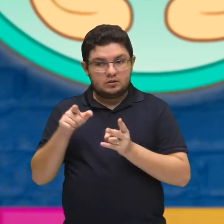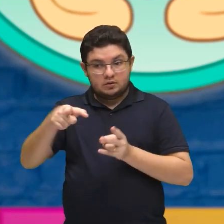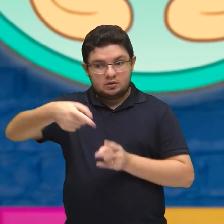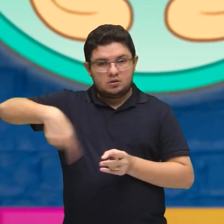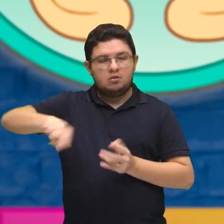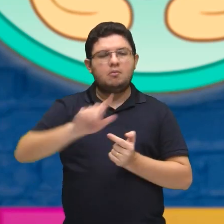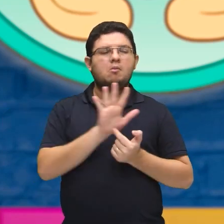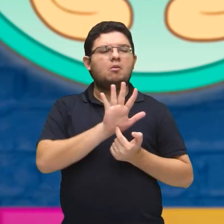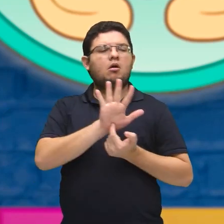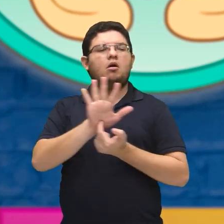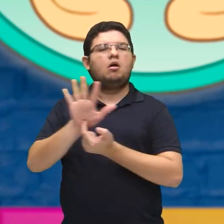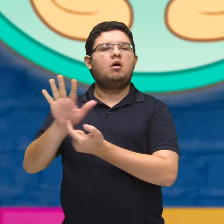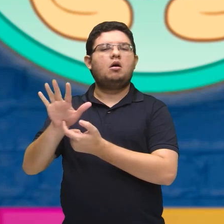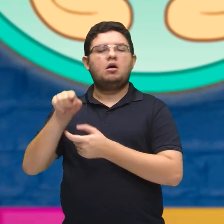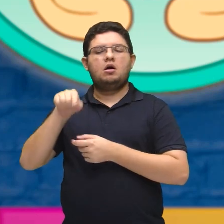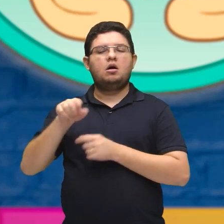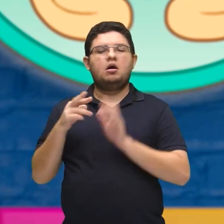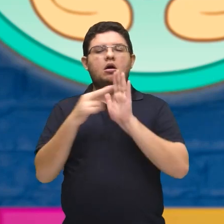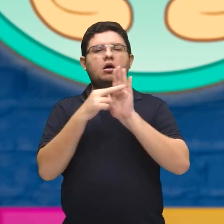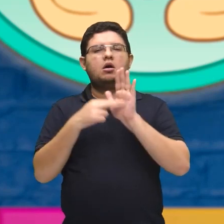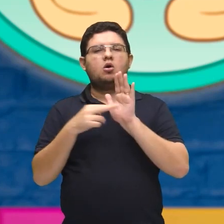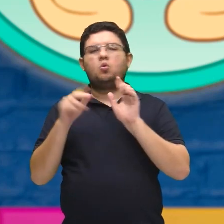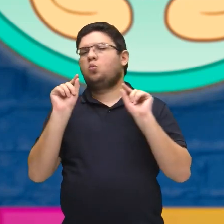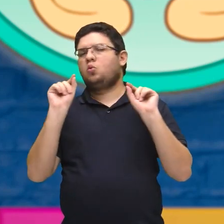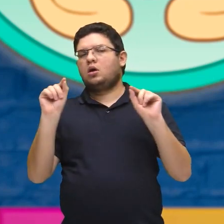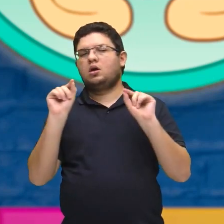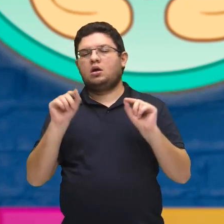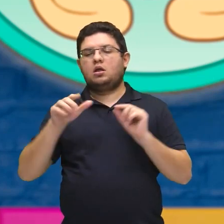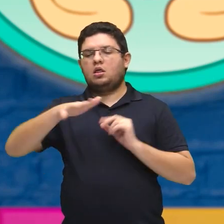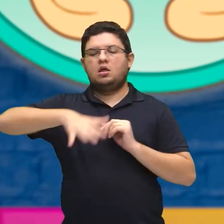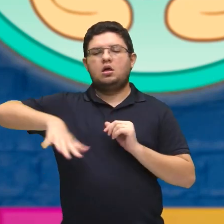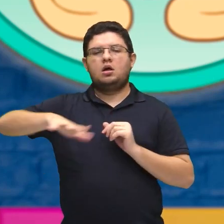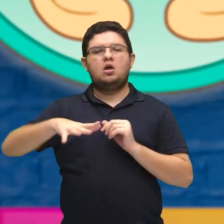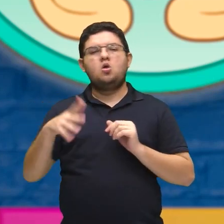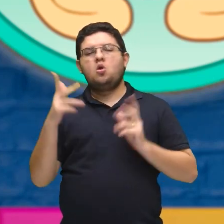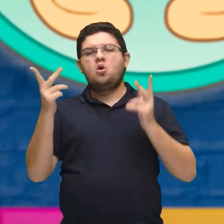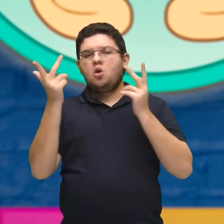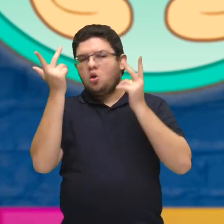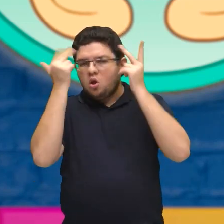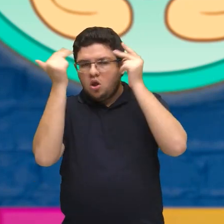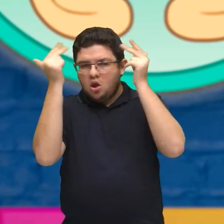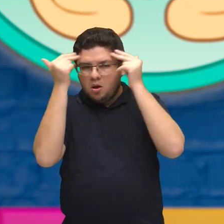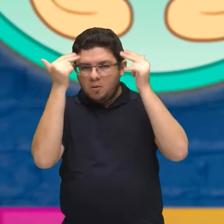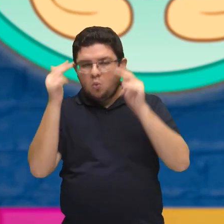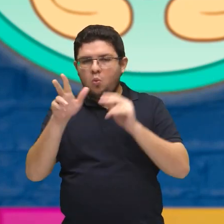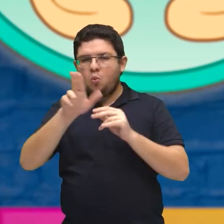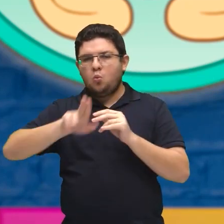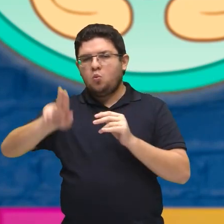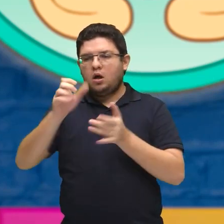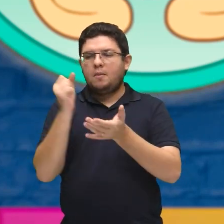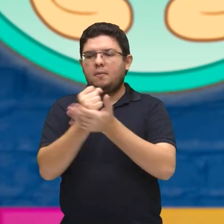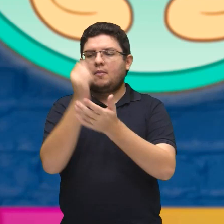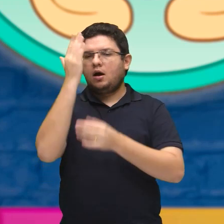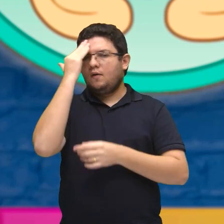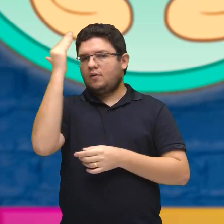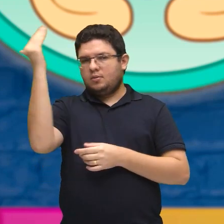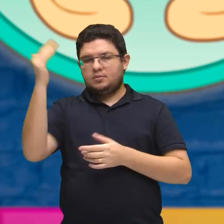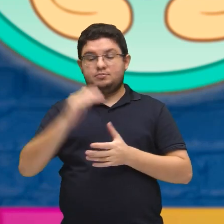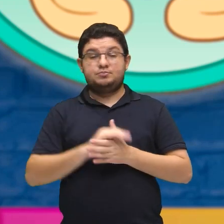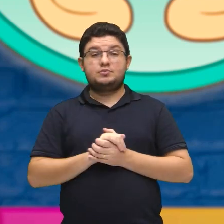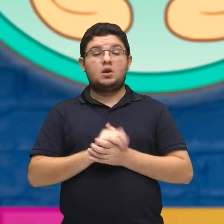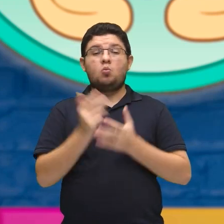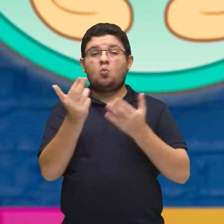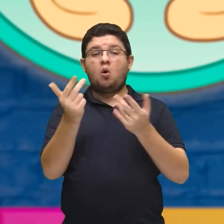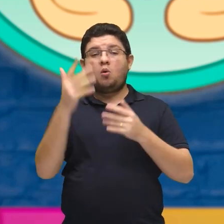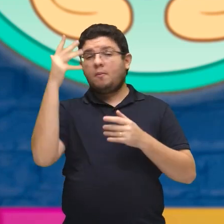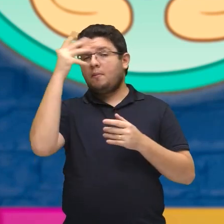normalidade ali. Mas isso não é bacana, gente. É a mesma coisa de beleza, né? Então, na nossa região amazonense, nós